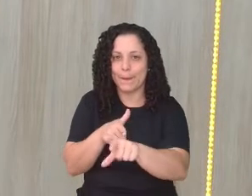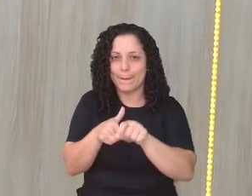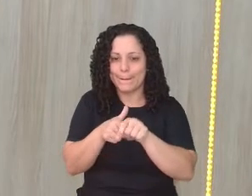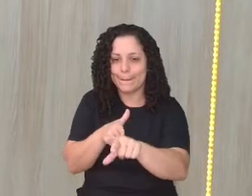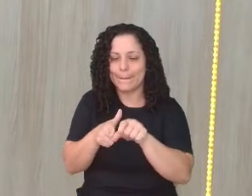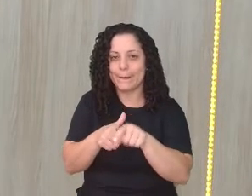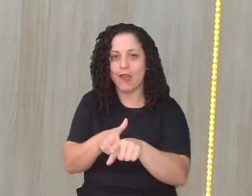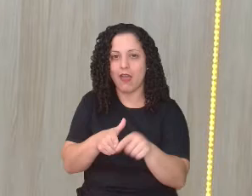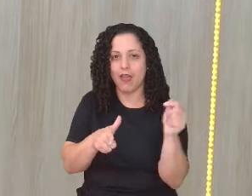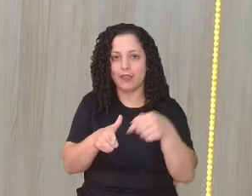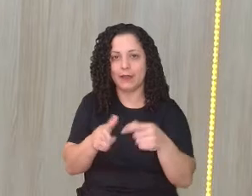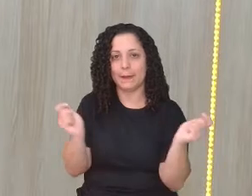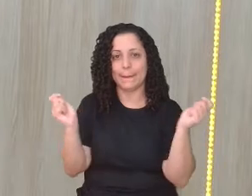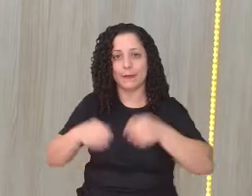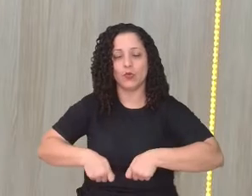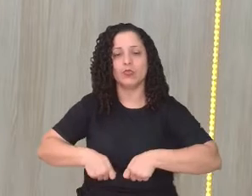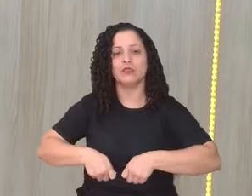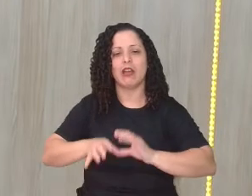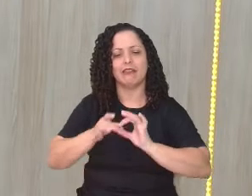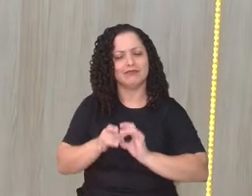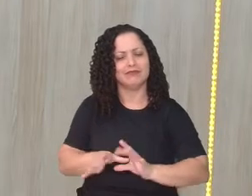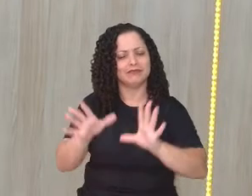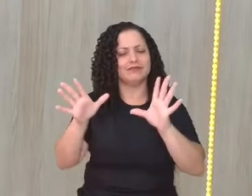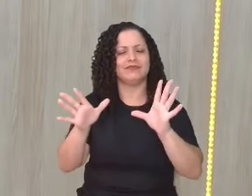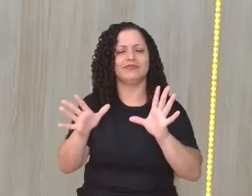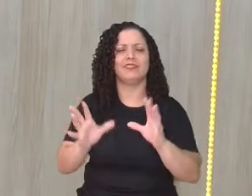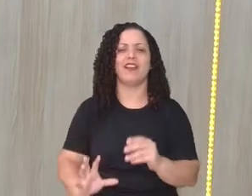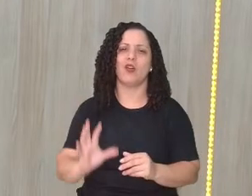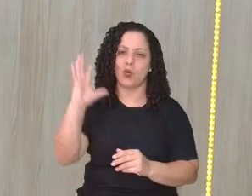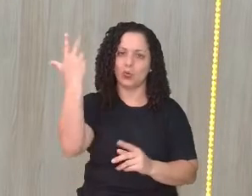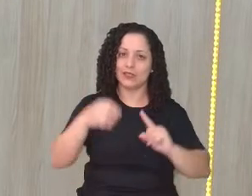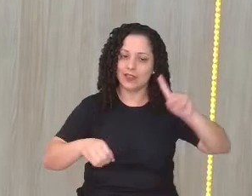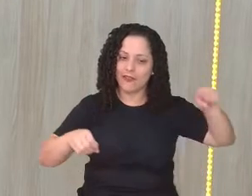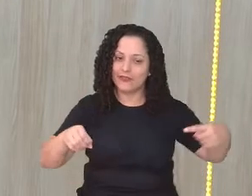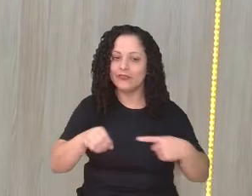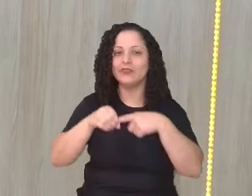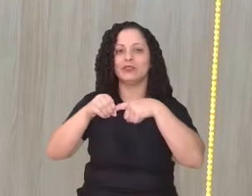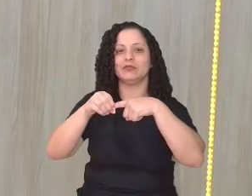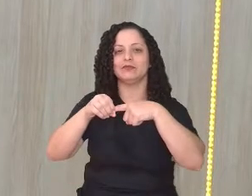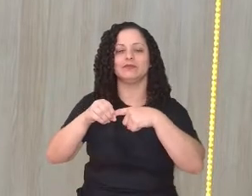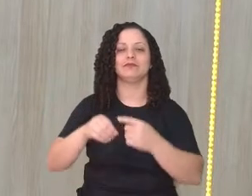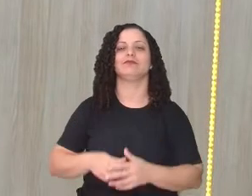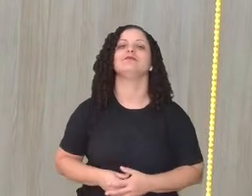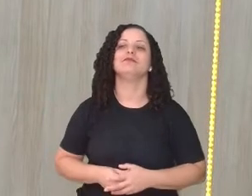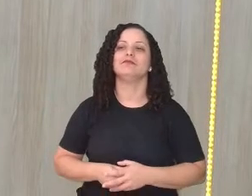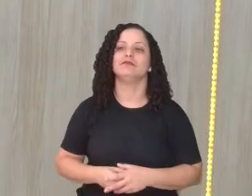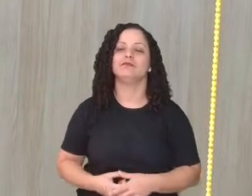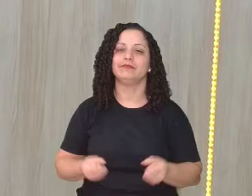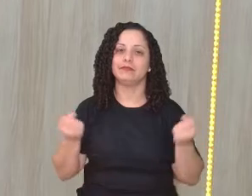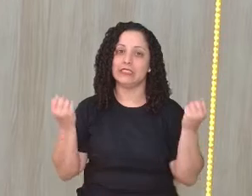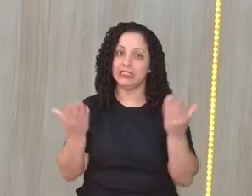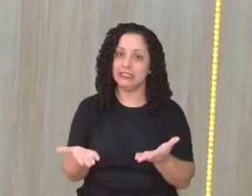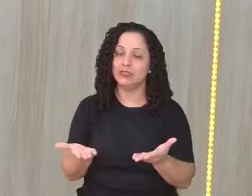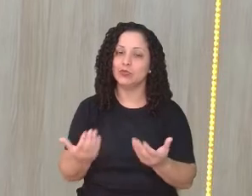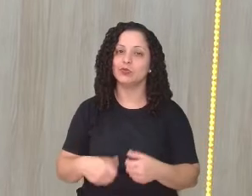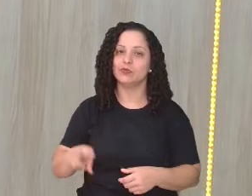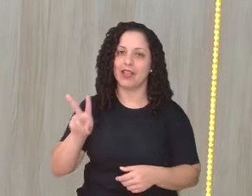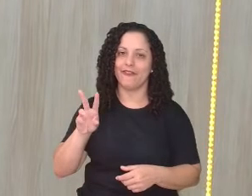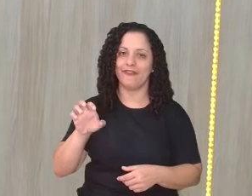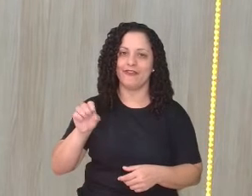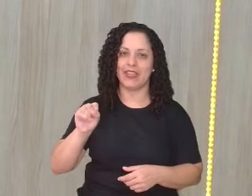um ambiente que possa ocorrer a fecundação. Tudo isso na questão da